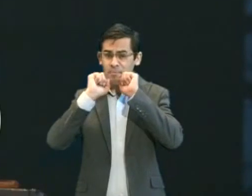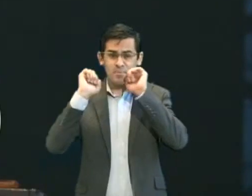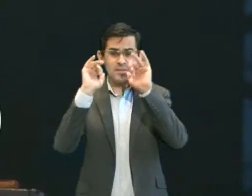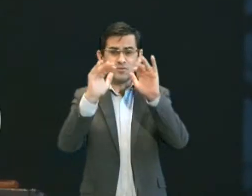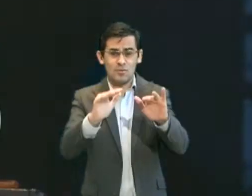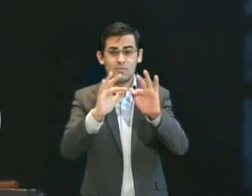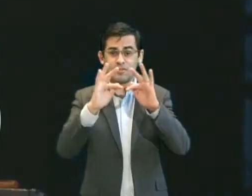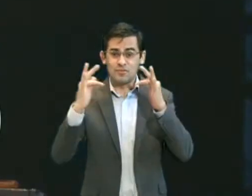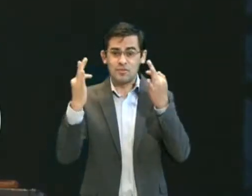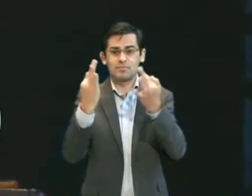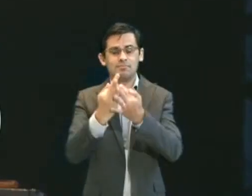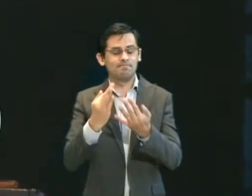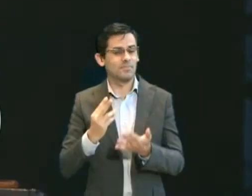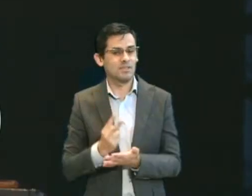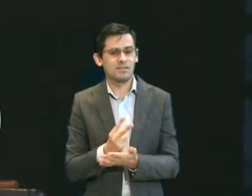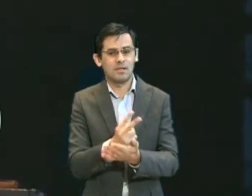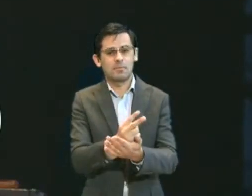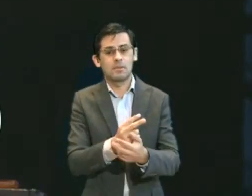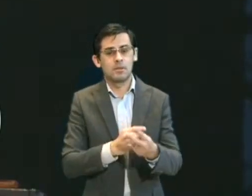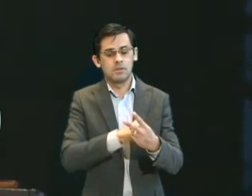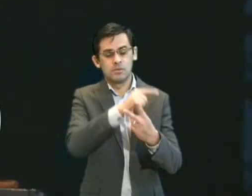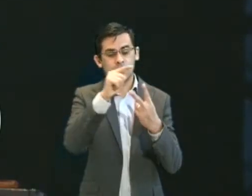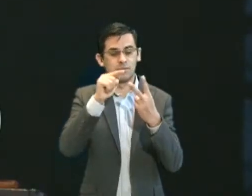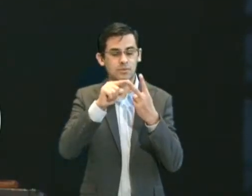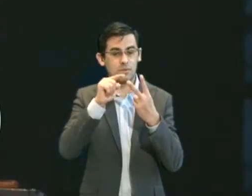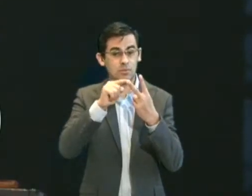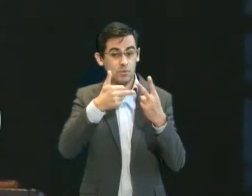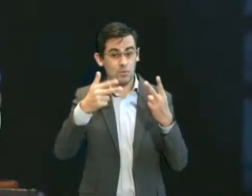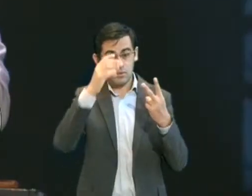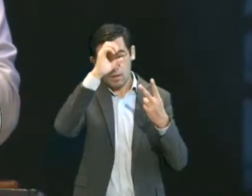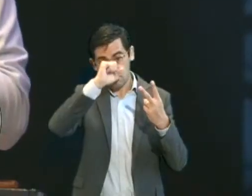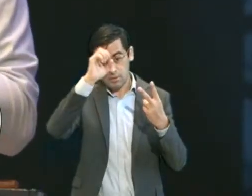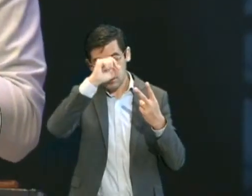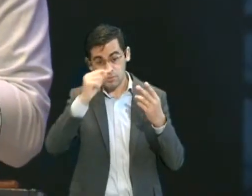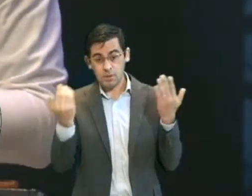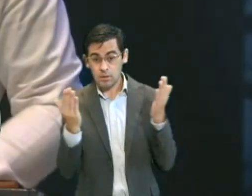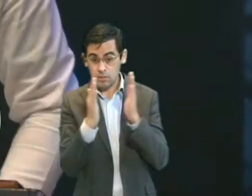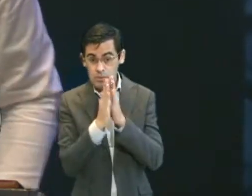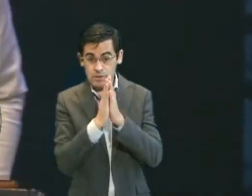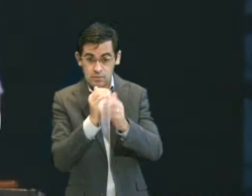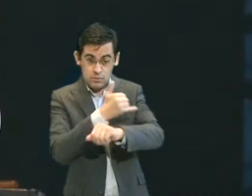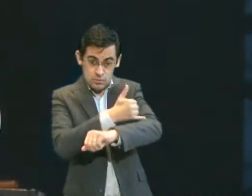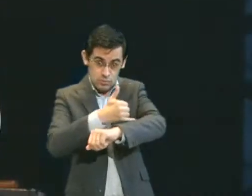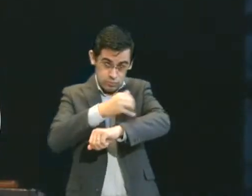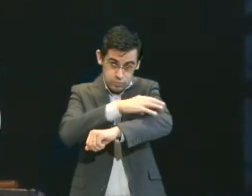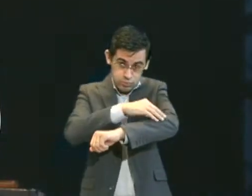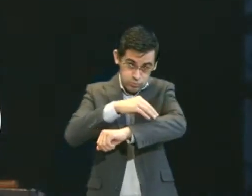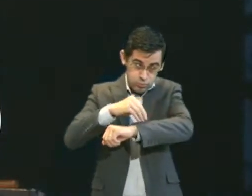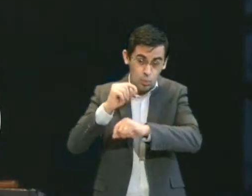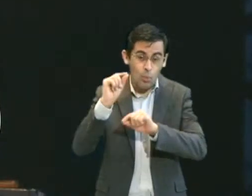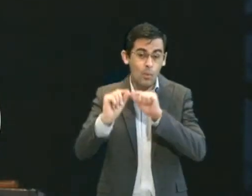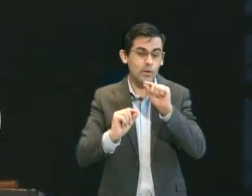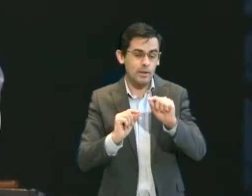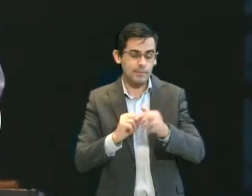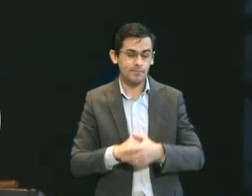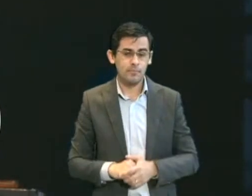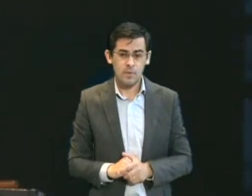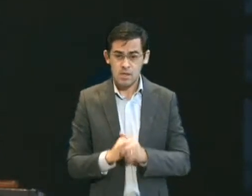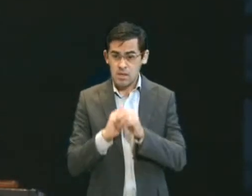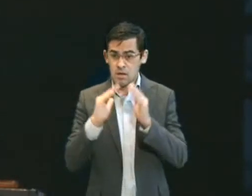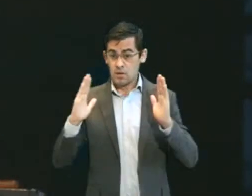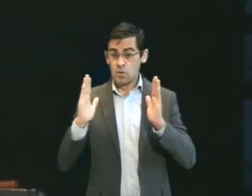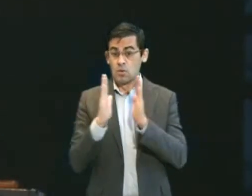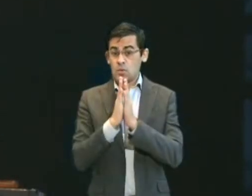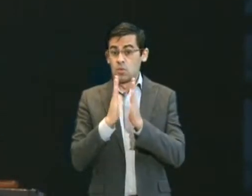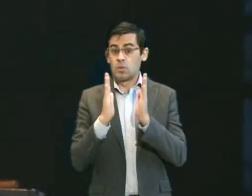família. Segunda lição que eu aprendo com a oração de Jacó é que a oração é